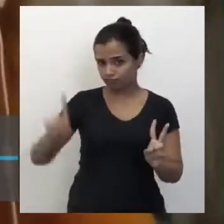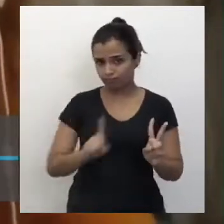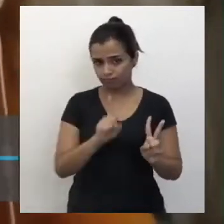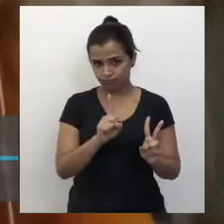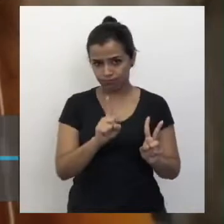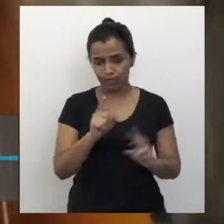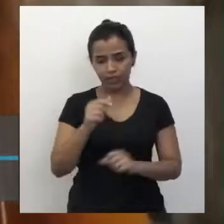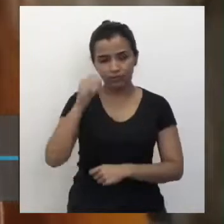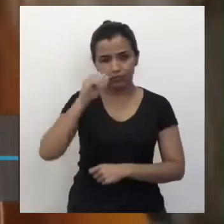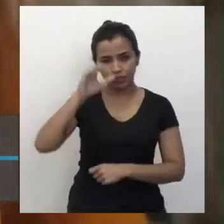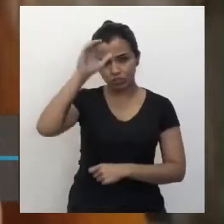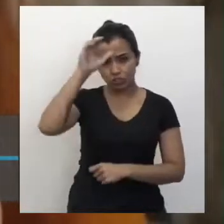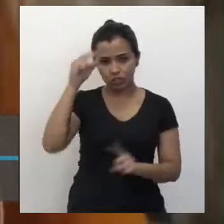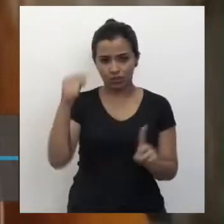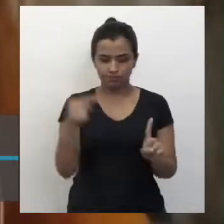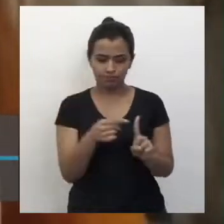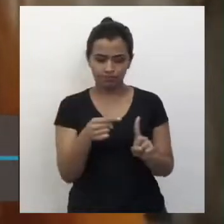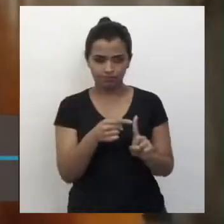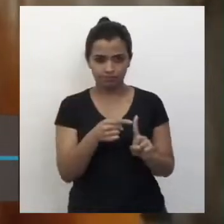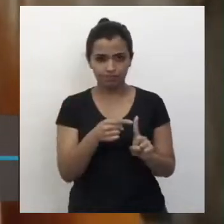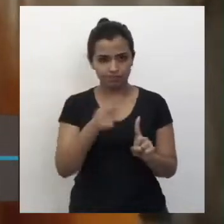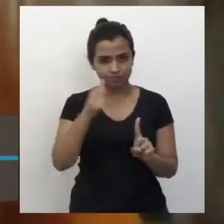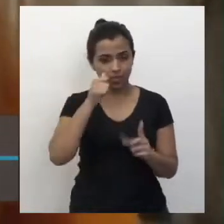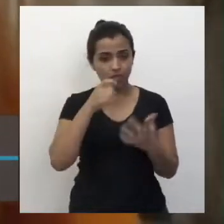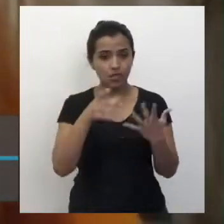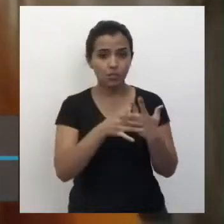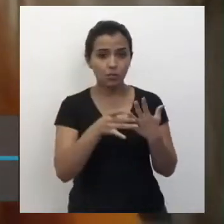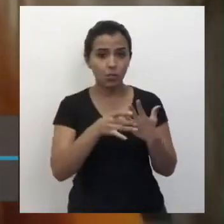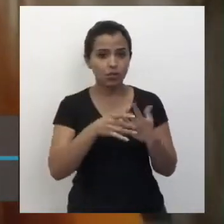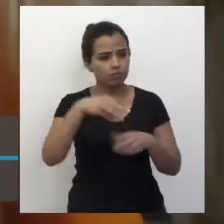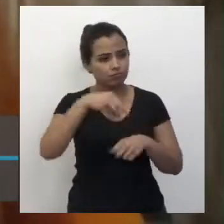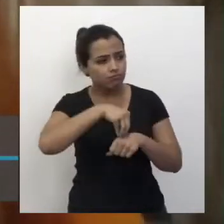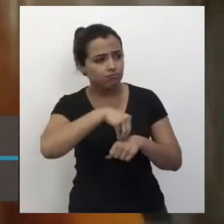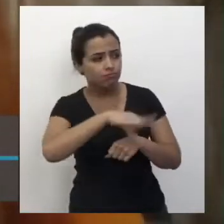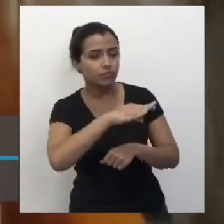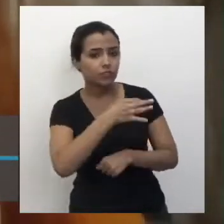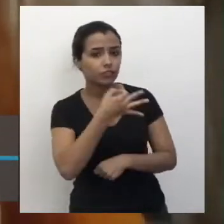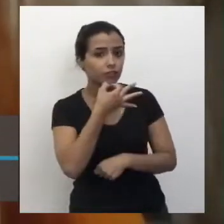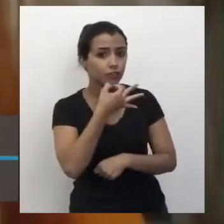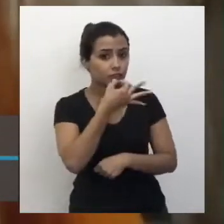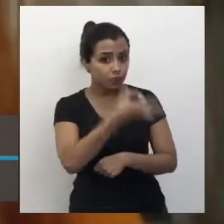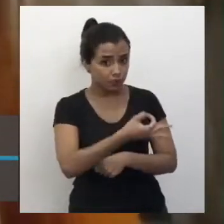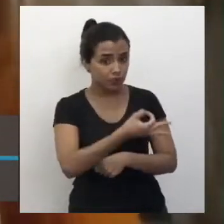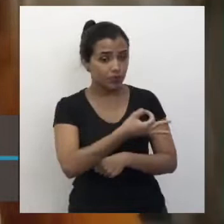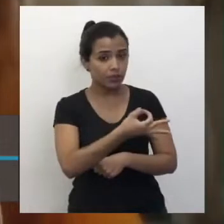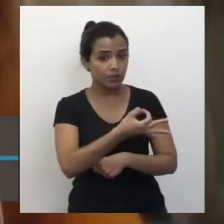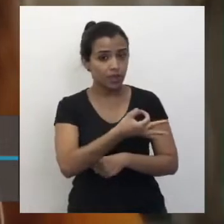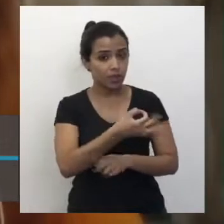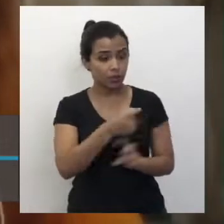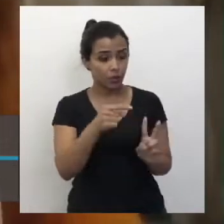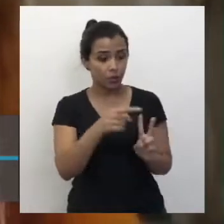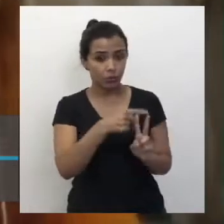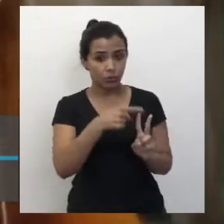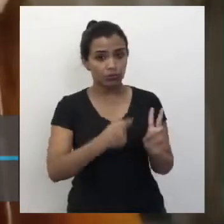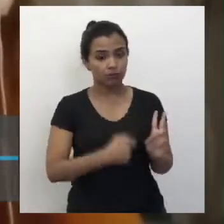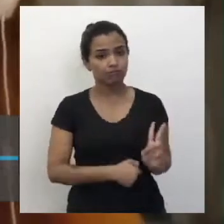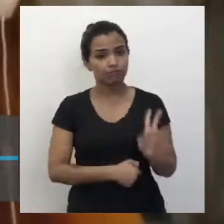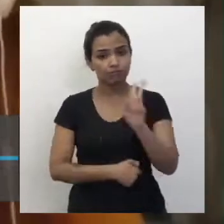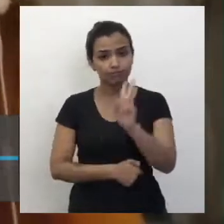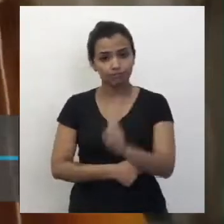da Clara, a esposa, ela sugere que o casal leve a criança à roda